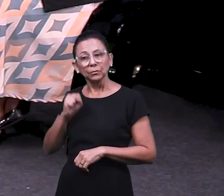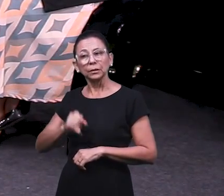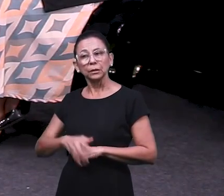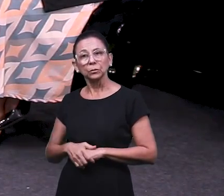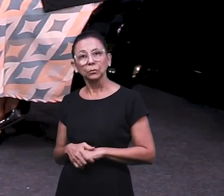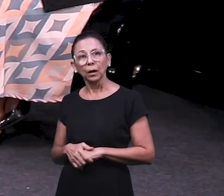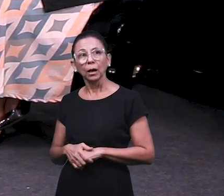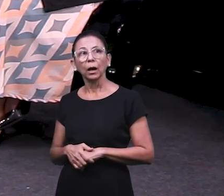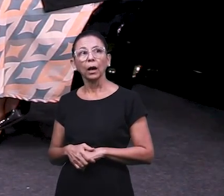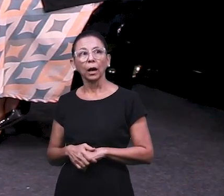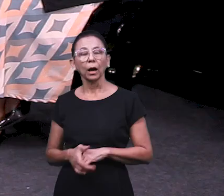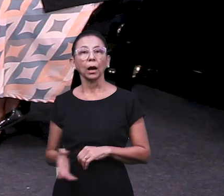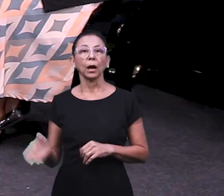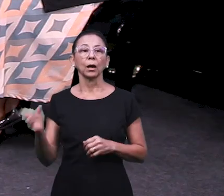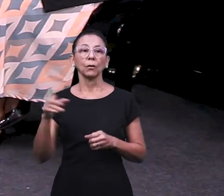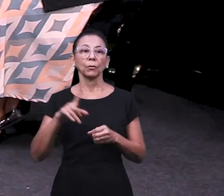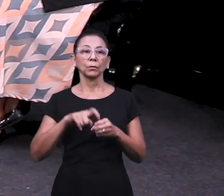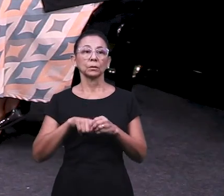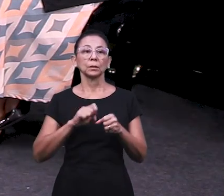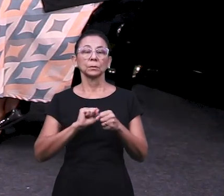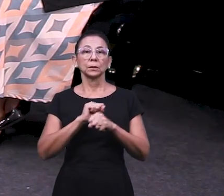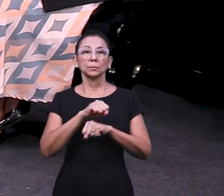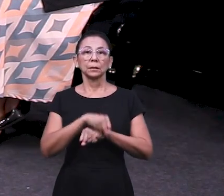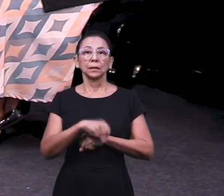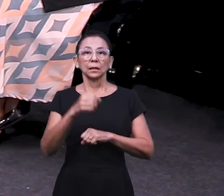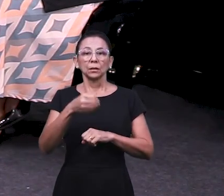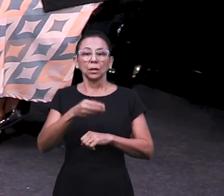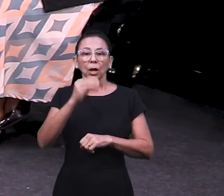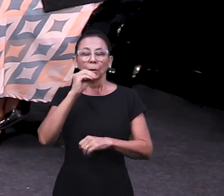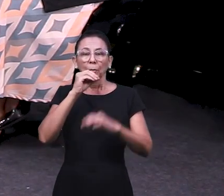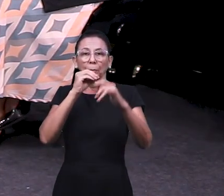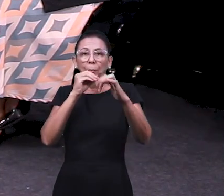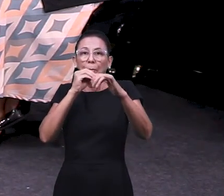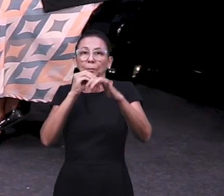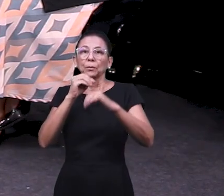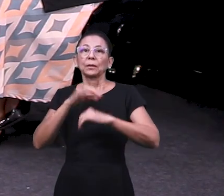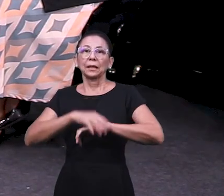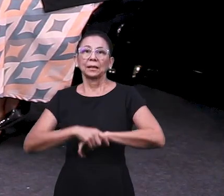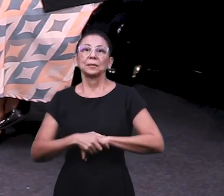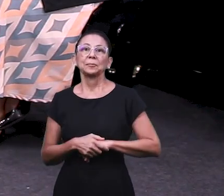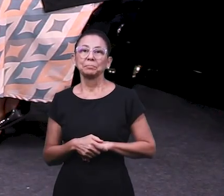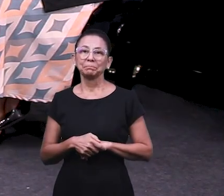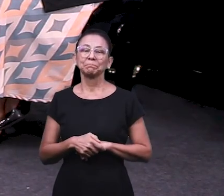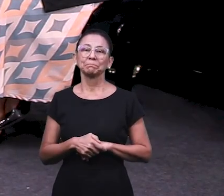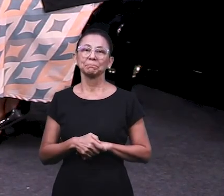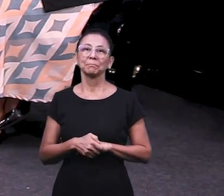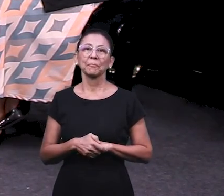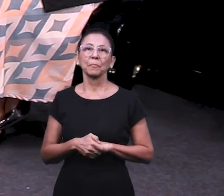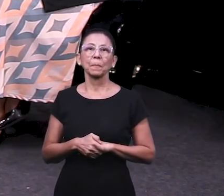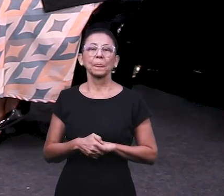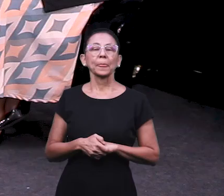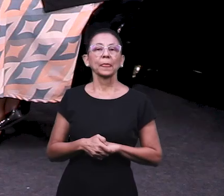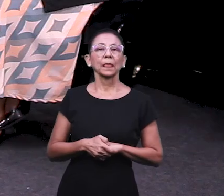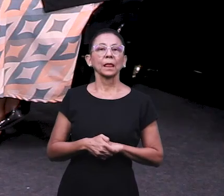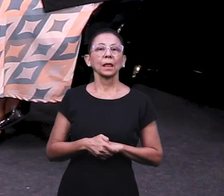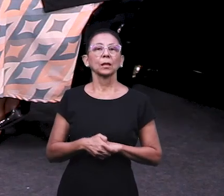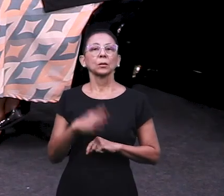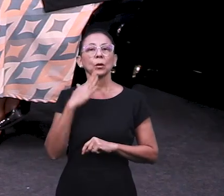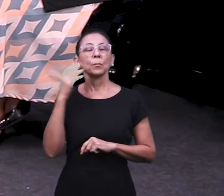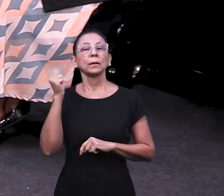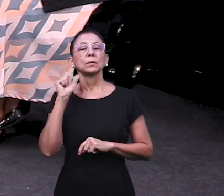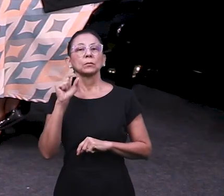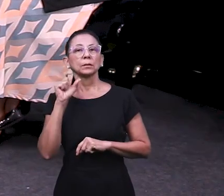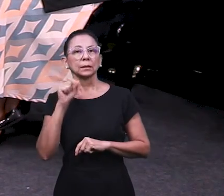inteiro por conta dessa resposta. Então, a melhor coisa é saber que o Senhor está